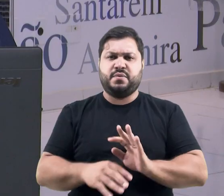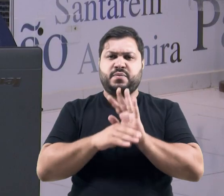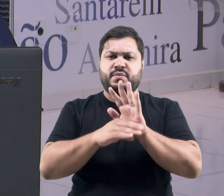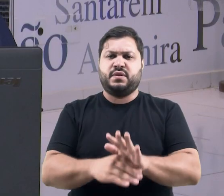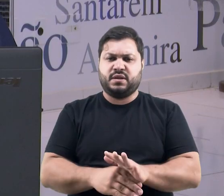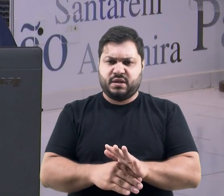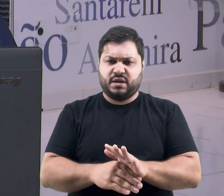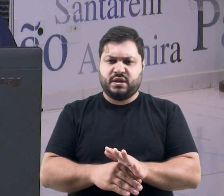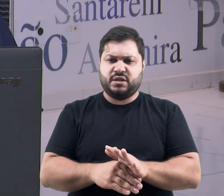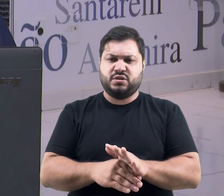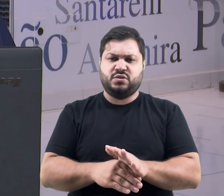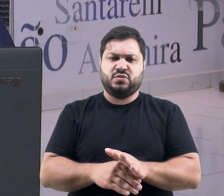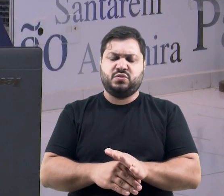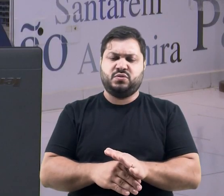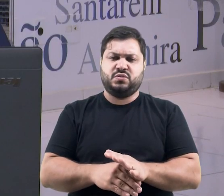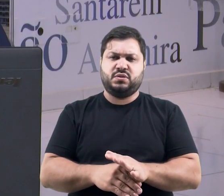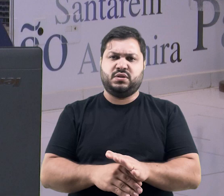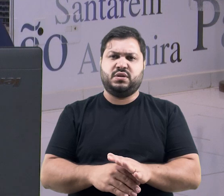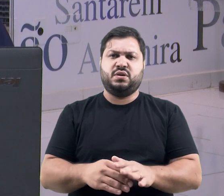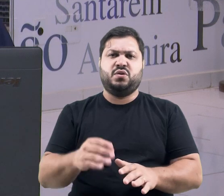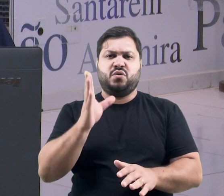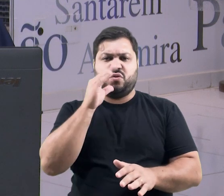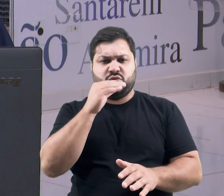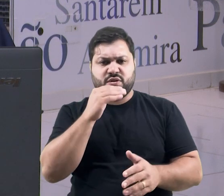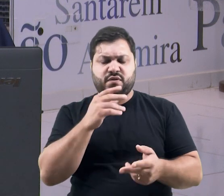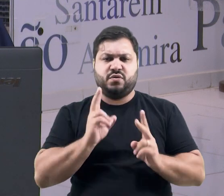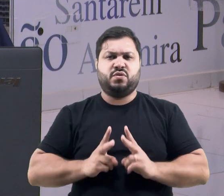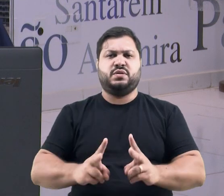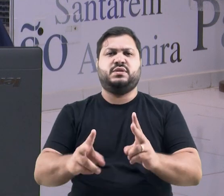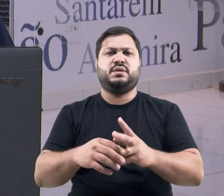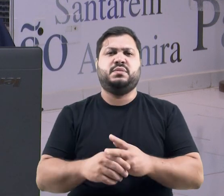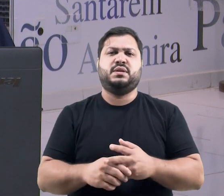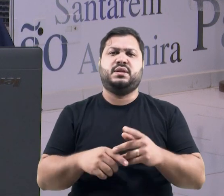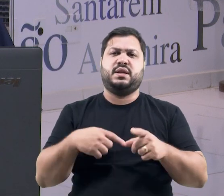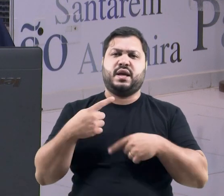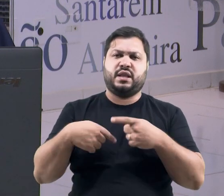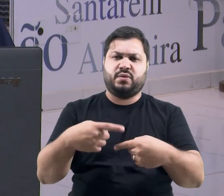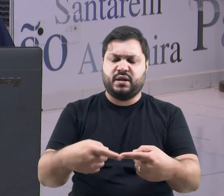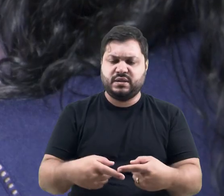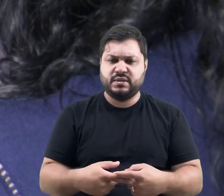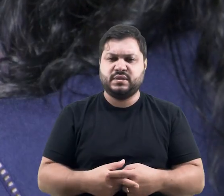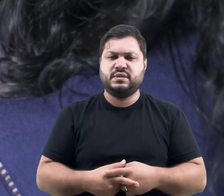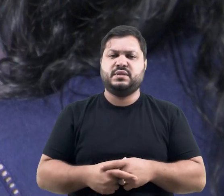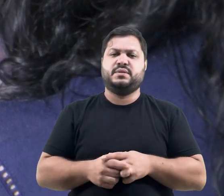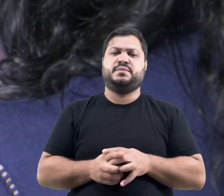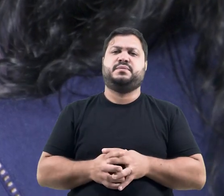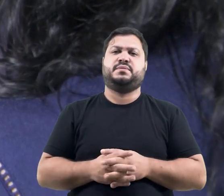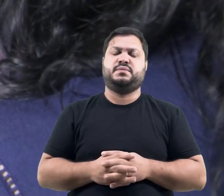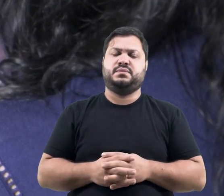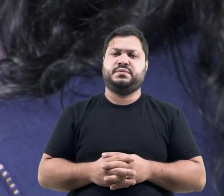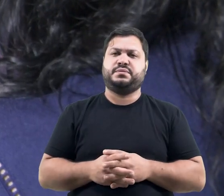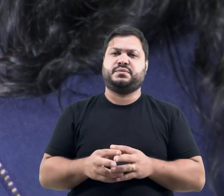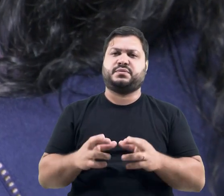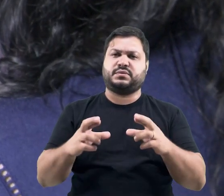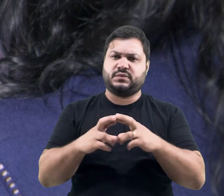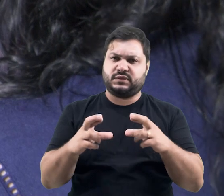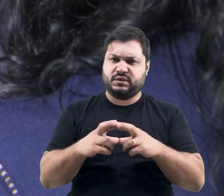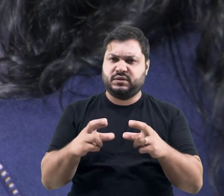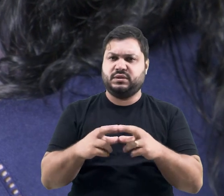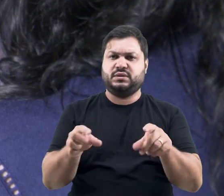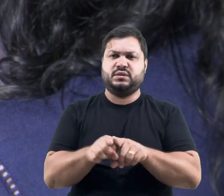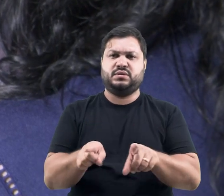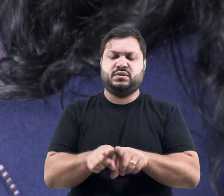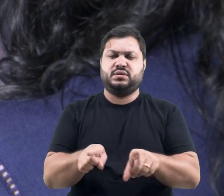Judiciário, que ajuda sobremaneira, né, para o servidor se manter atualizando,